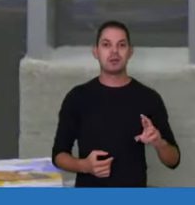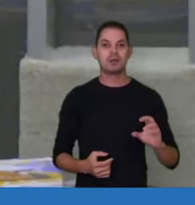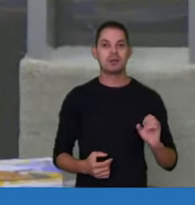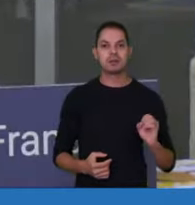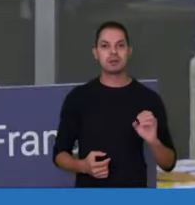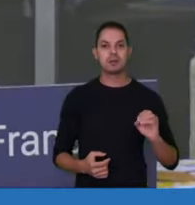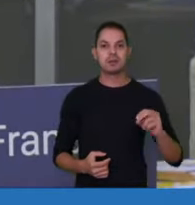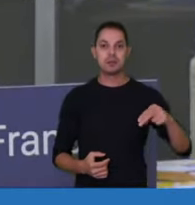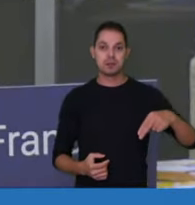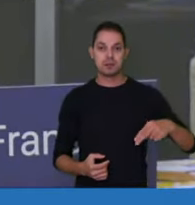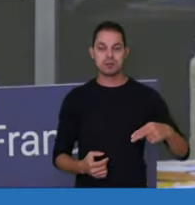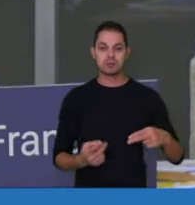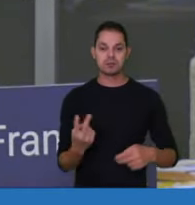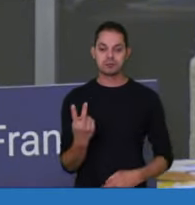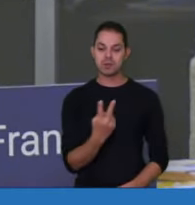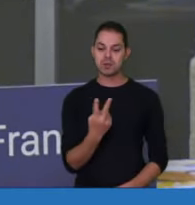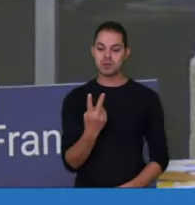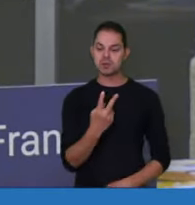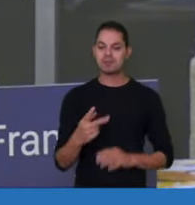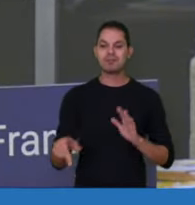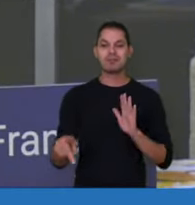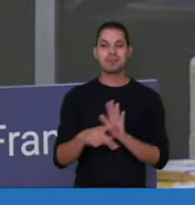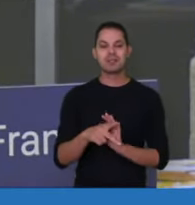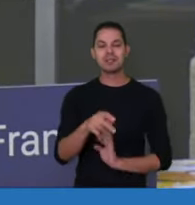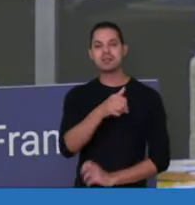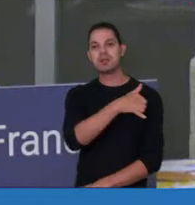ambos da cidade do Rio de Janeiro.